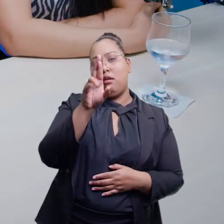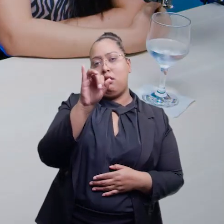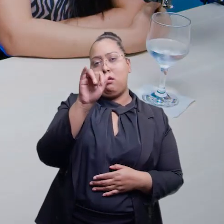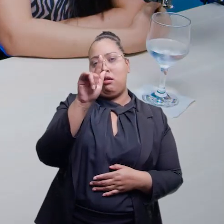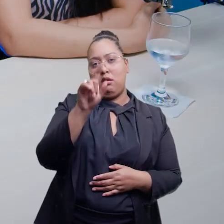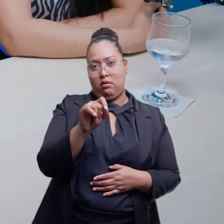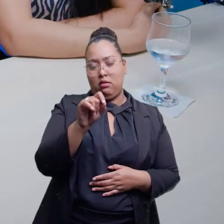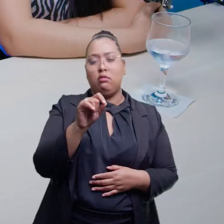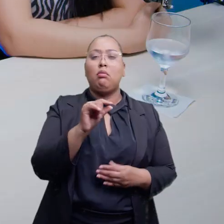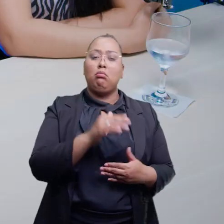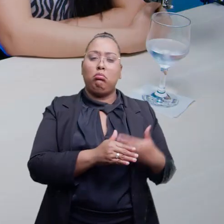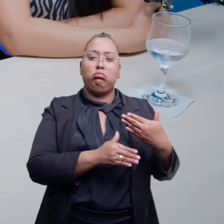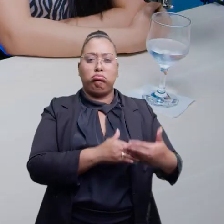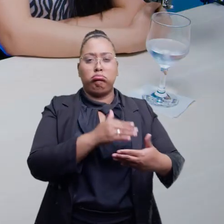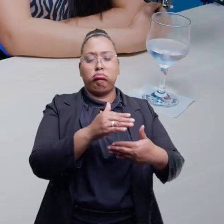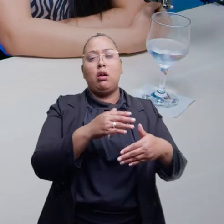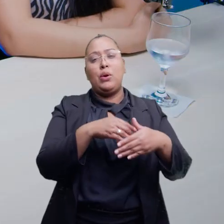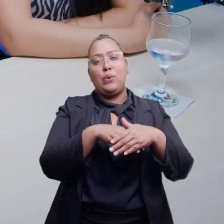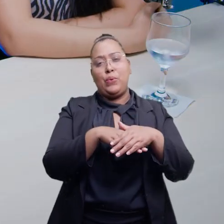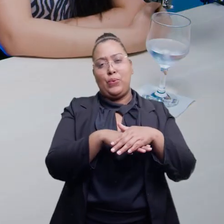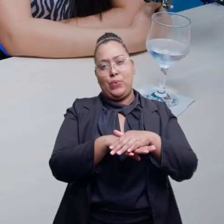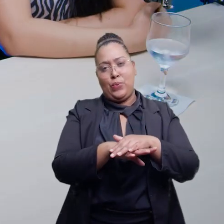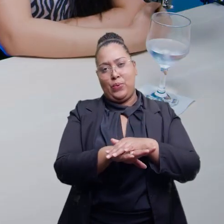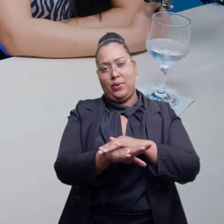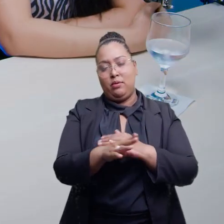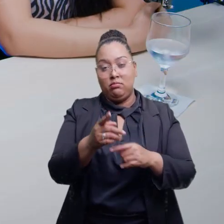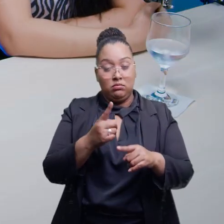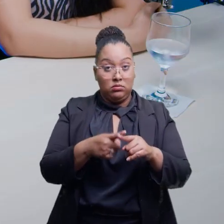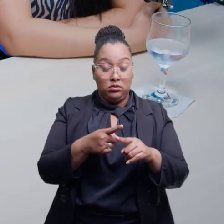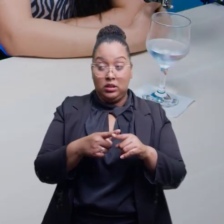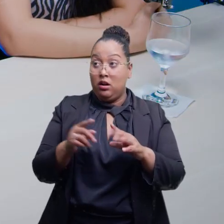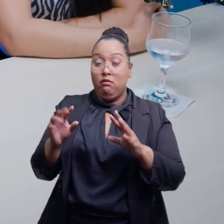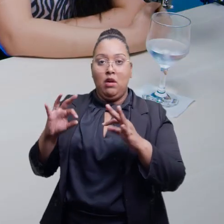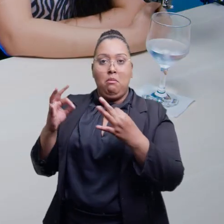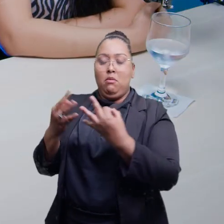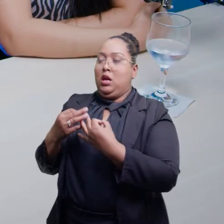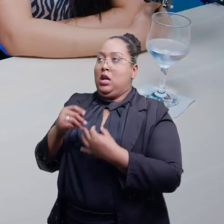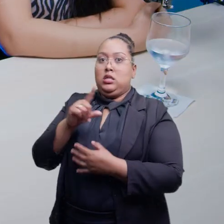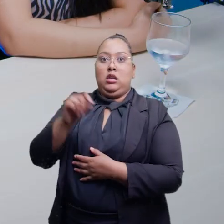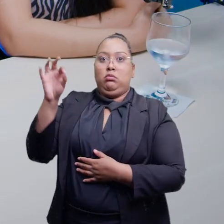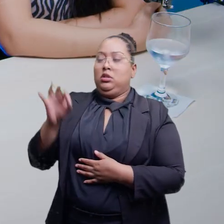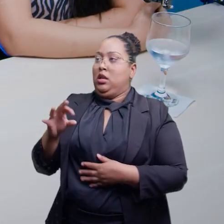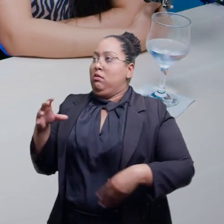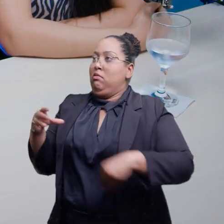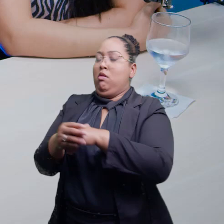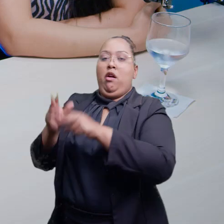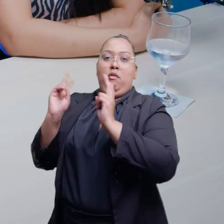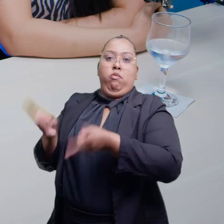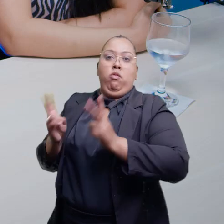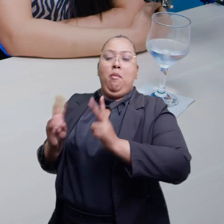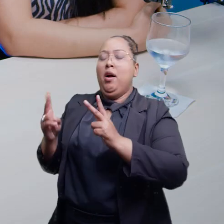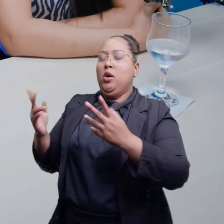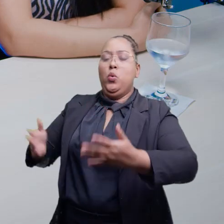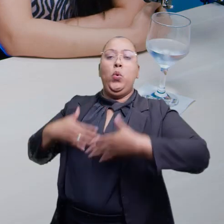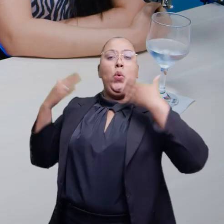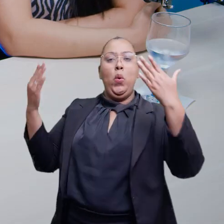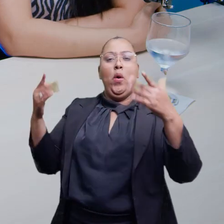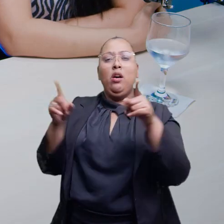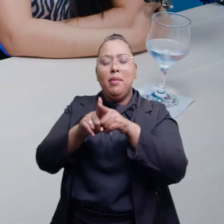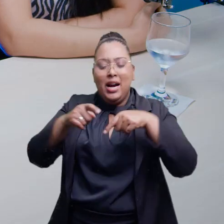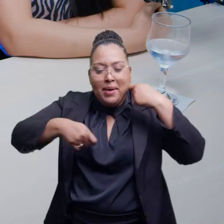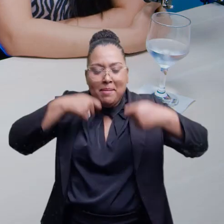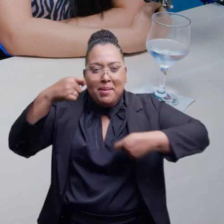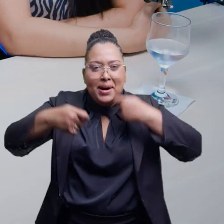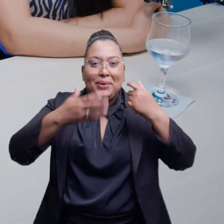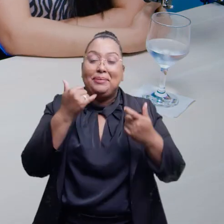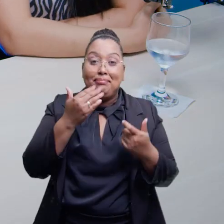poucos. Então foi bem aos pouquinhos, foi passinho por passinho, porque introduzir tudo de uma vez ia me assustar. Até a questão